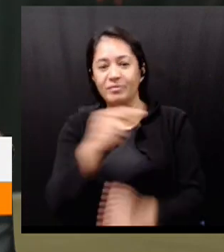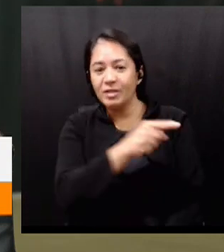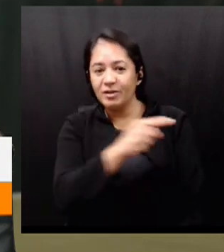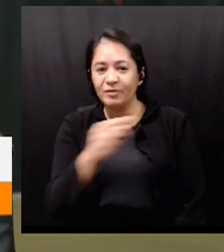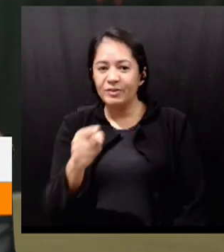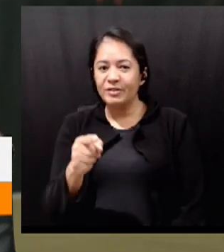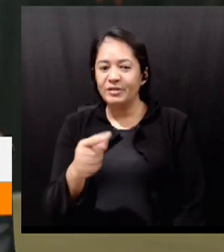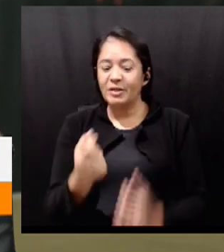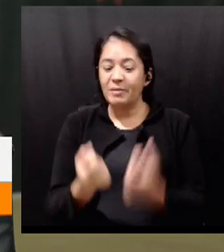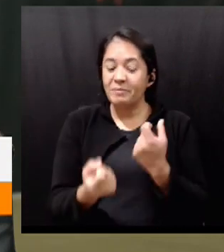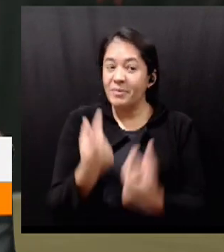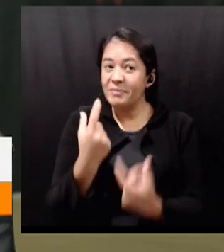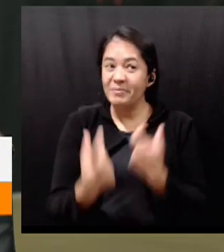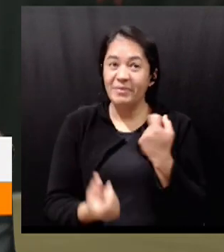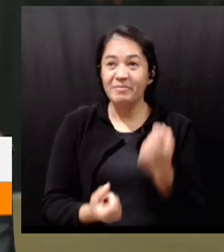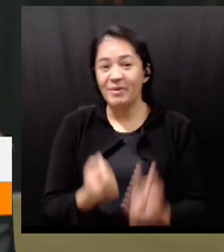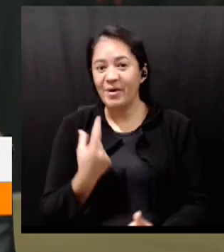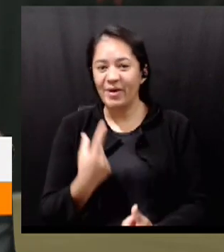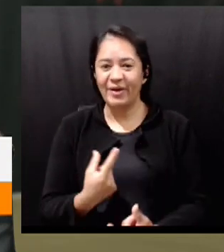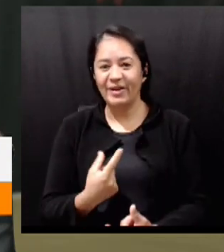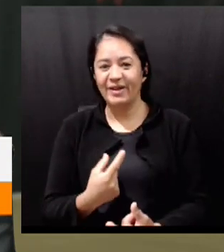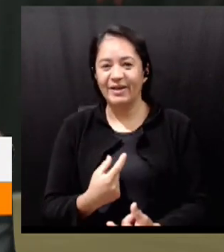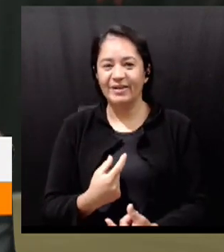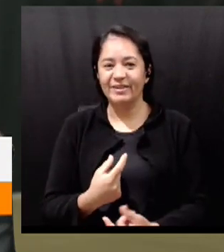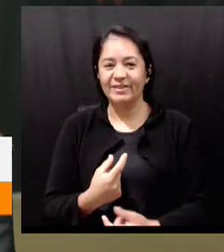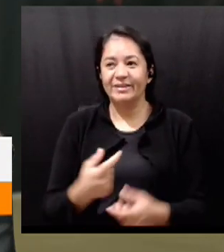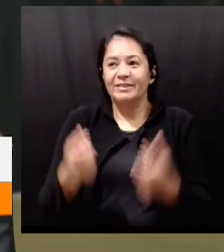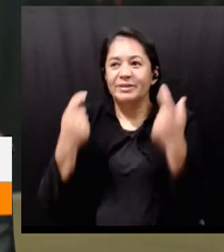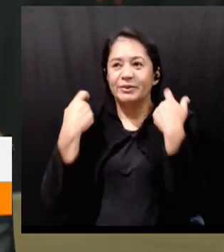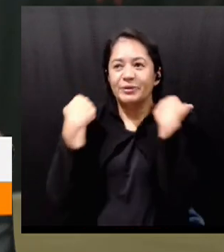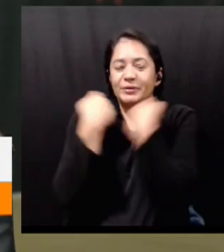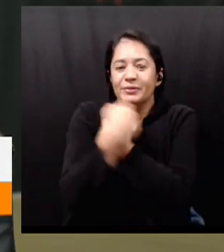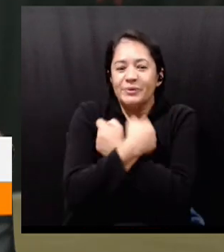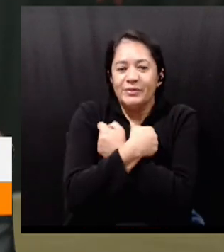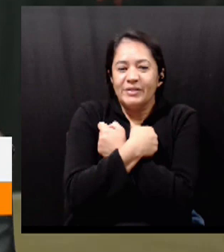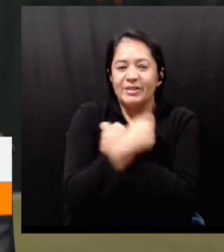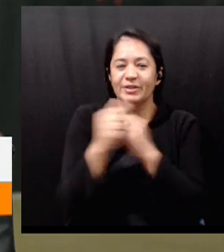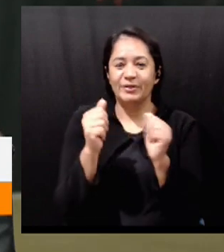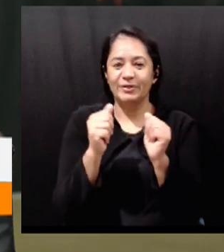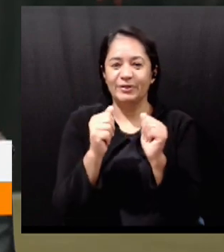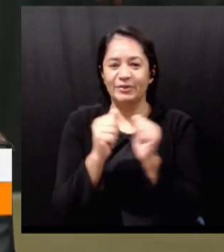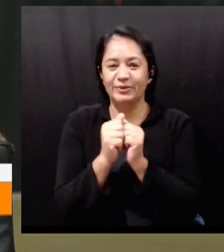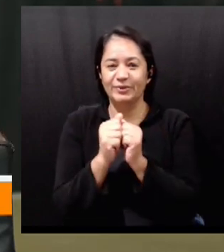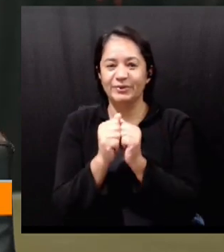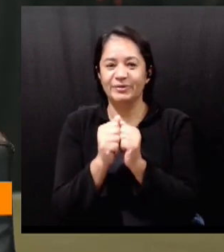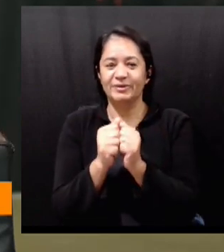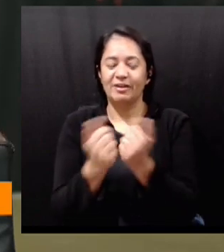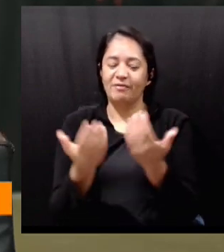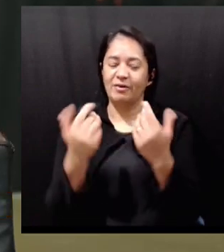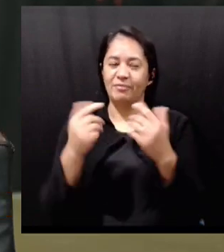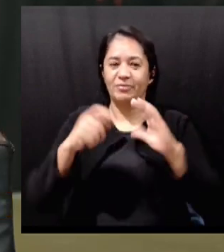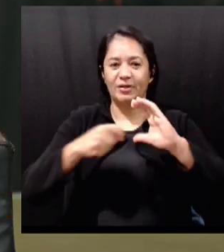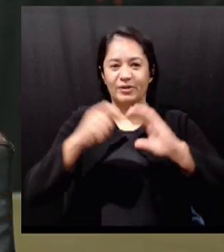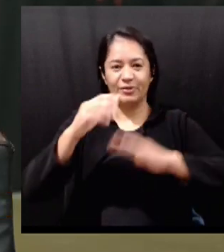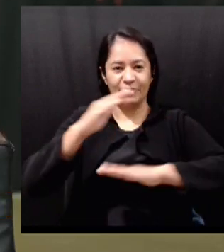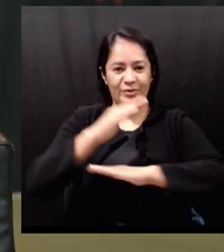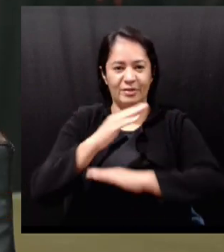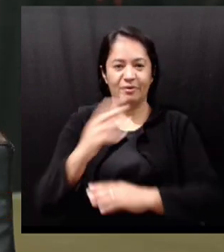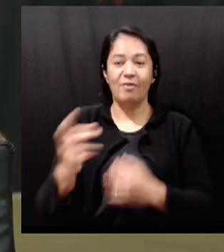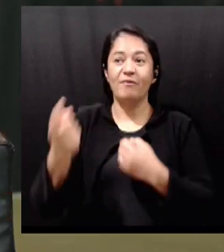de repente, né? Uma cobertinha bem quentinha e ficar com a gente, tá bom? E o Estúdio Câmara volta na segunda-feira. E